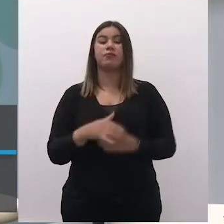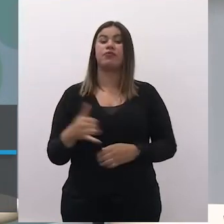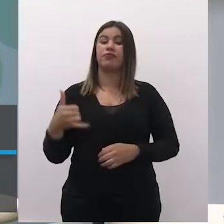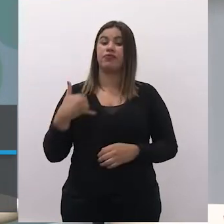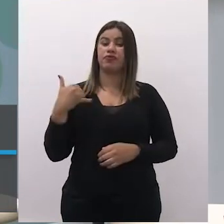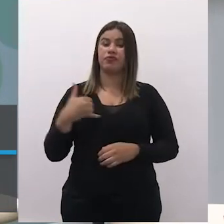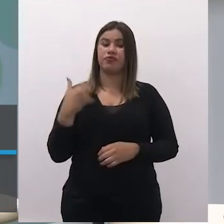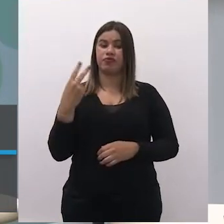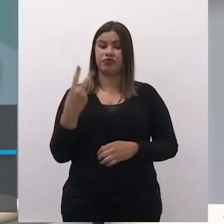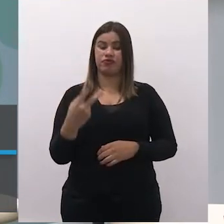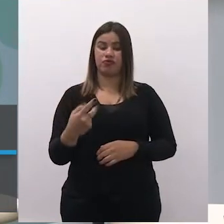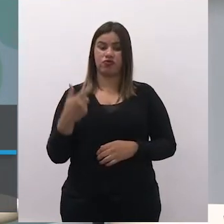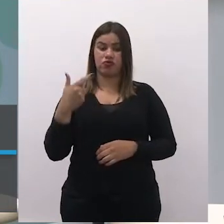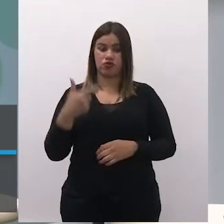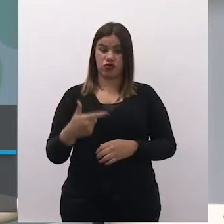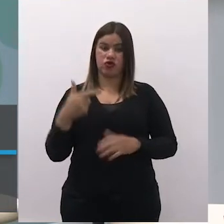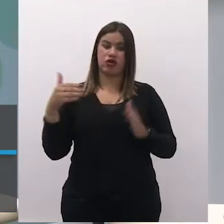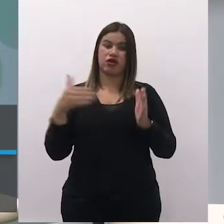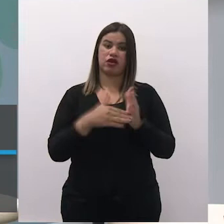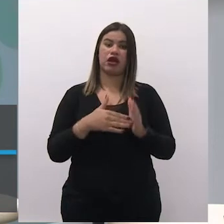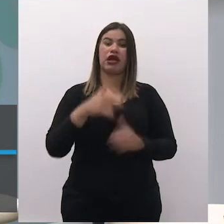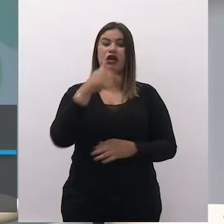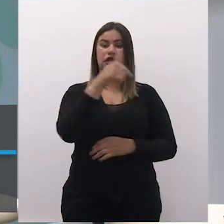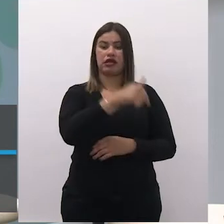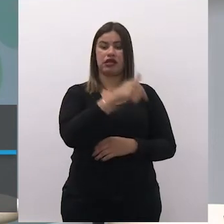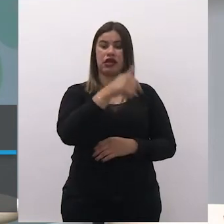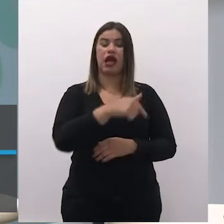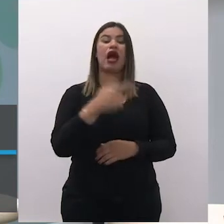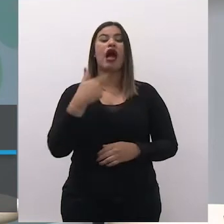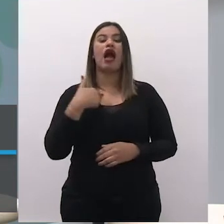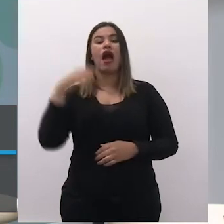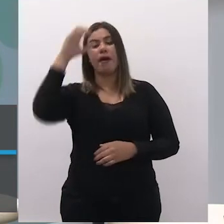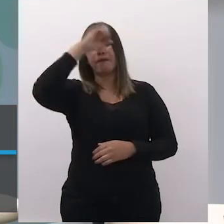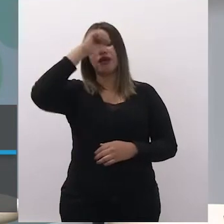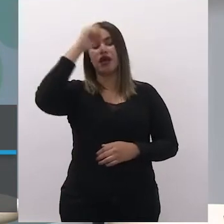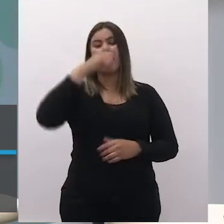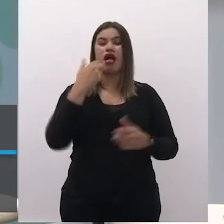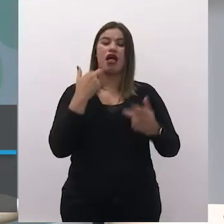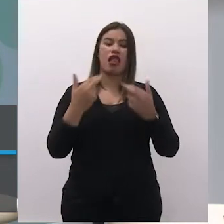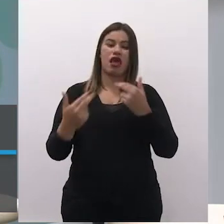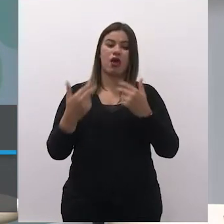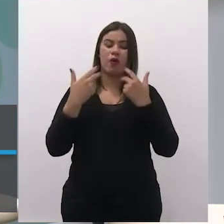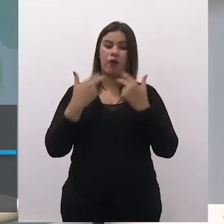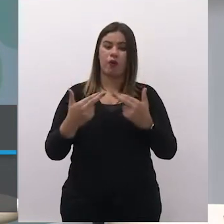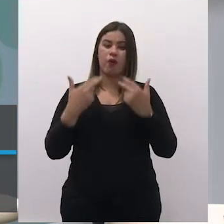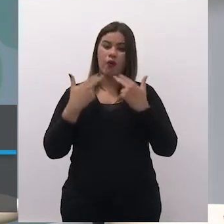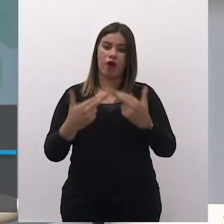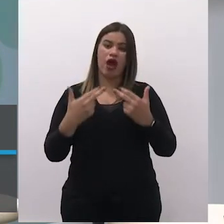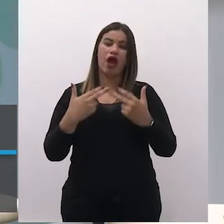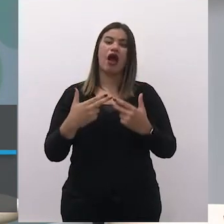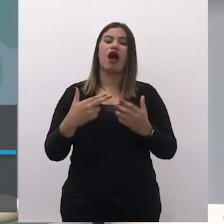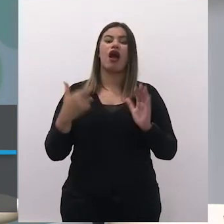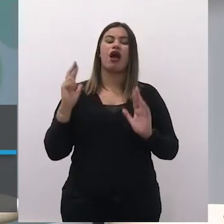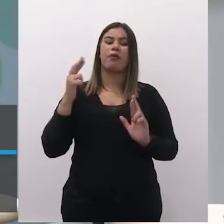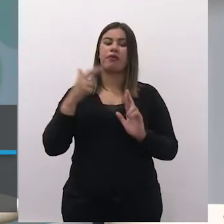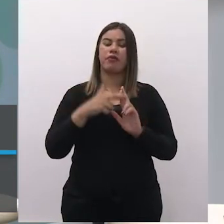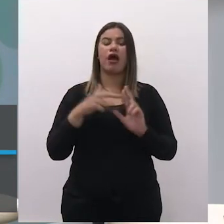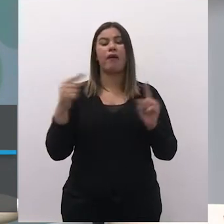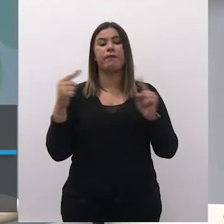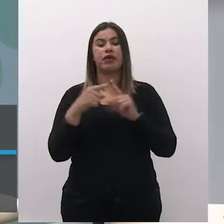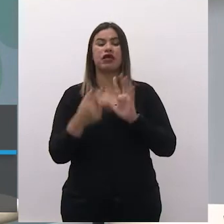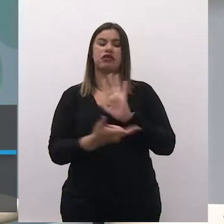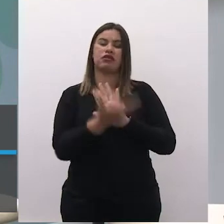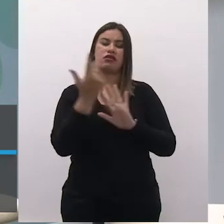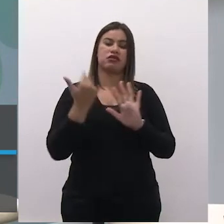o pré-operacional, que é o domínio de linguagem e representação do mundo por meio de símbolos. Então,